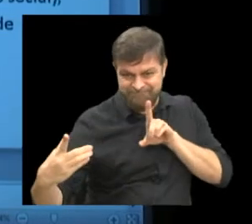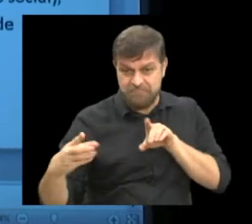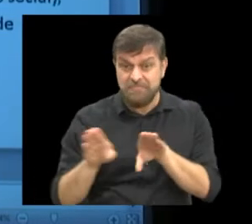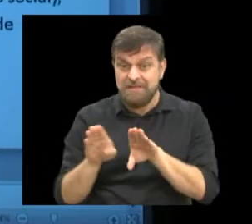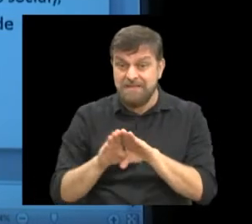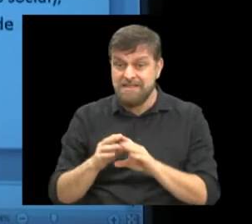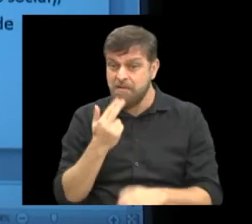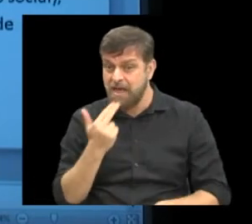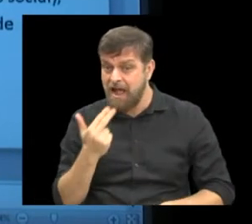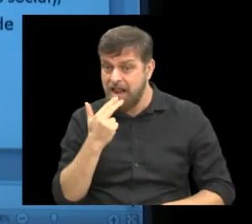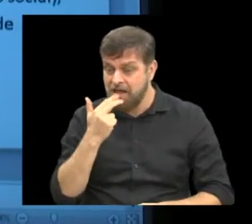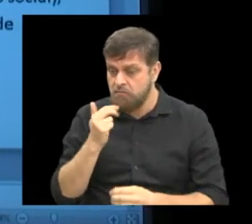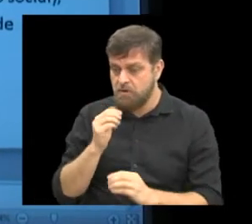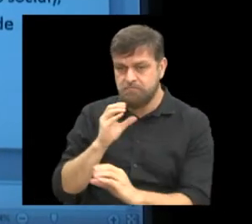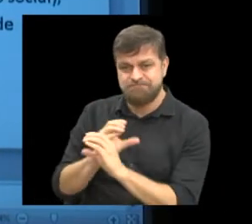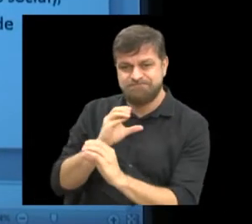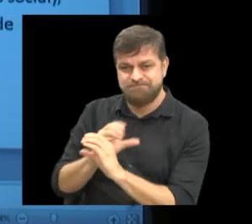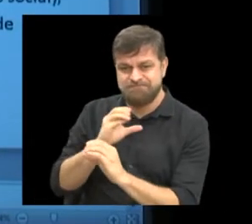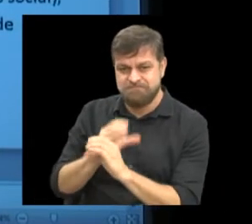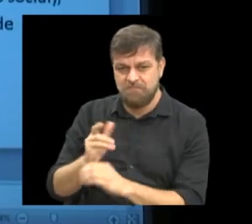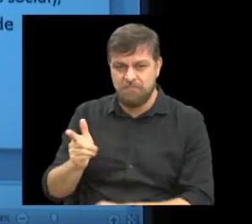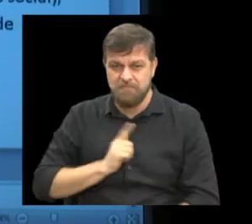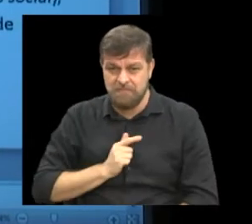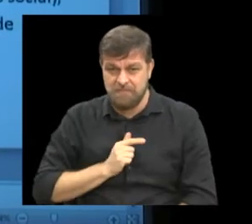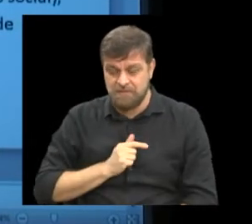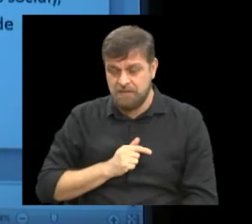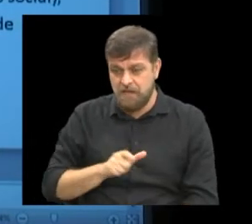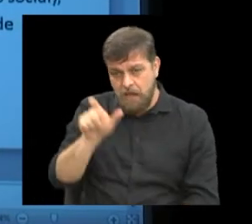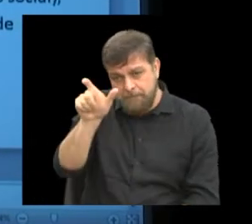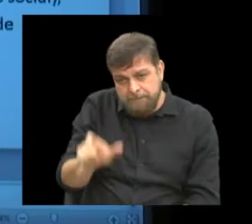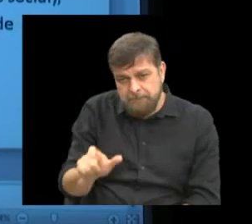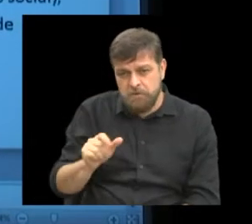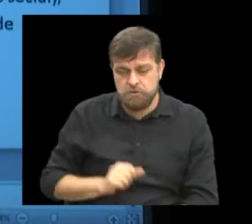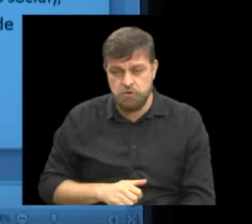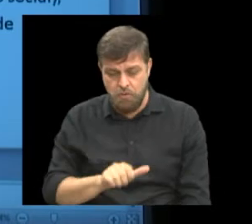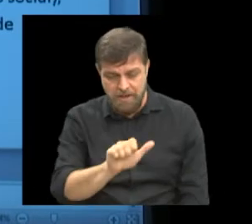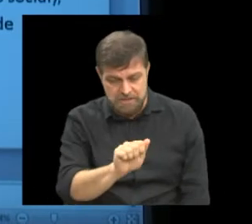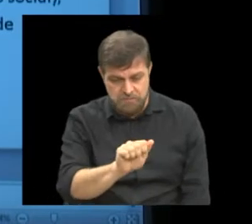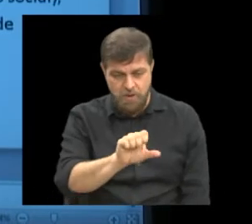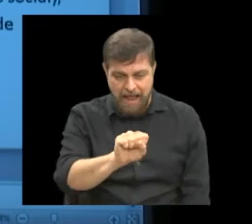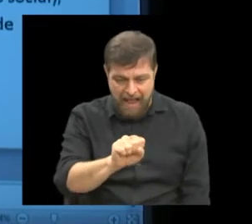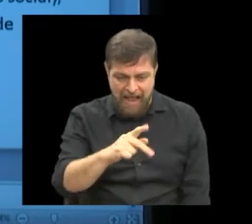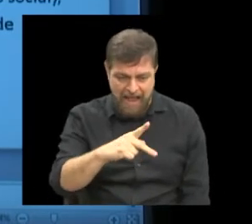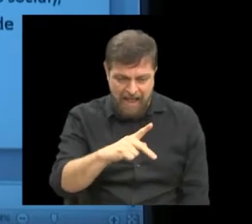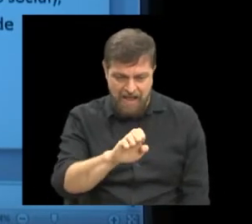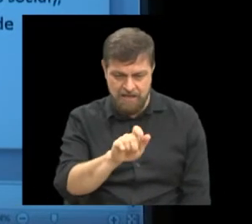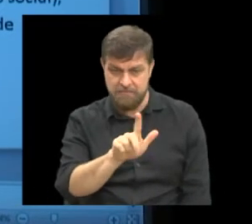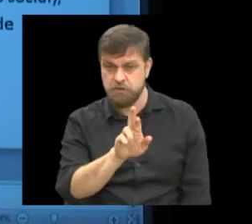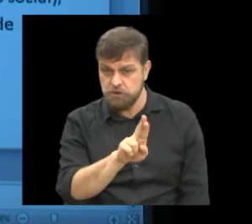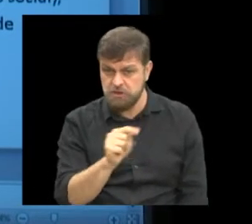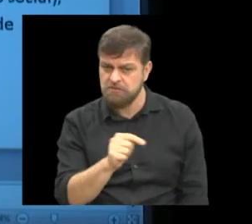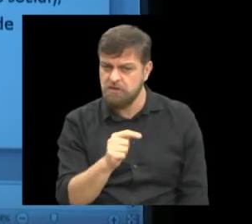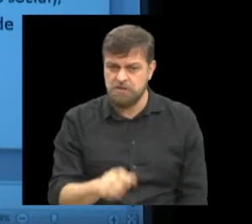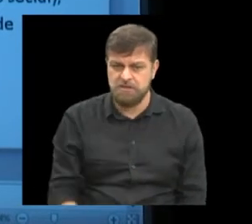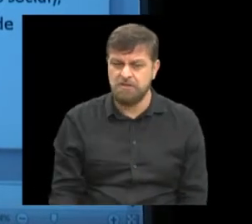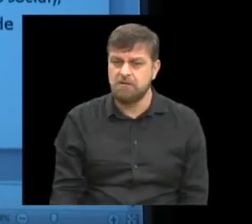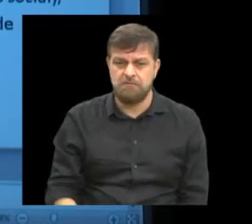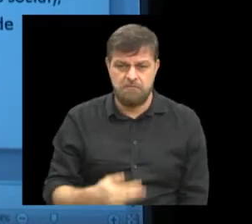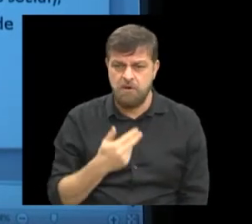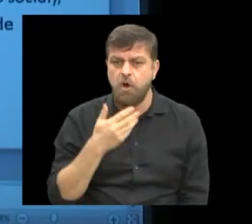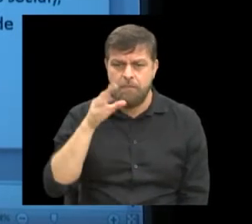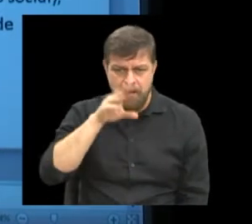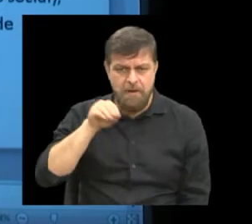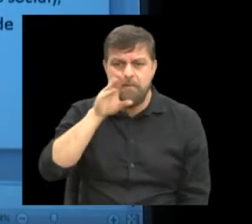linguagem. Tá? Então, vai desde quadros mais leves, como síndromes de Asperger, no qual não há o comprometimento da fala